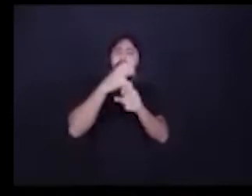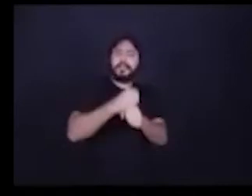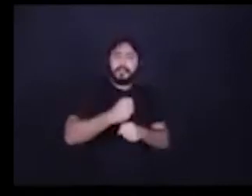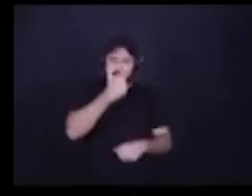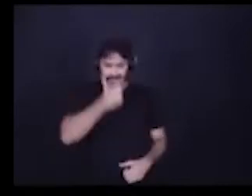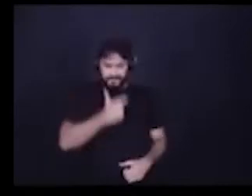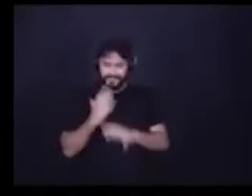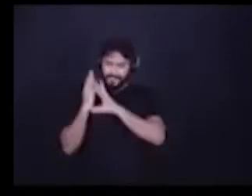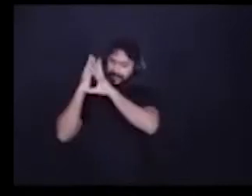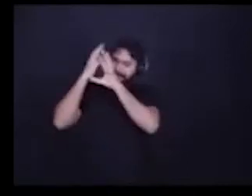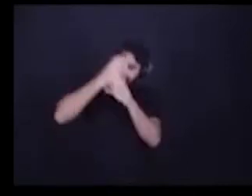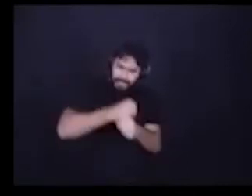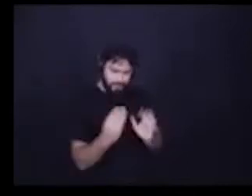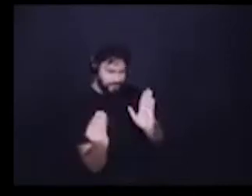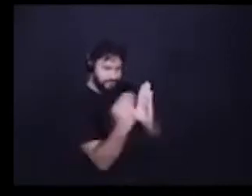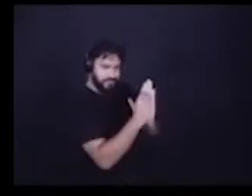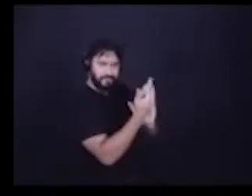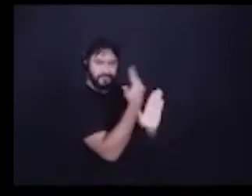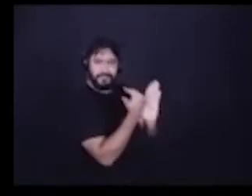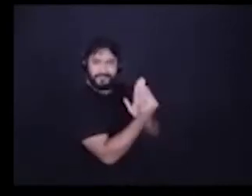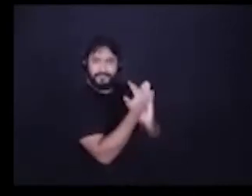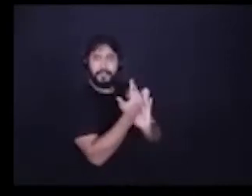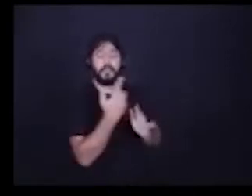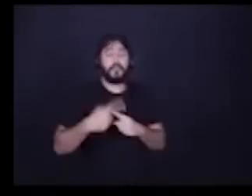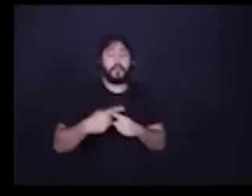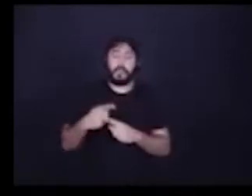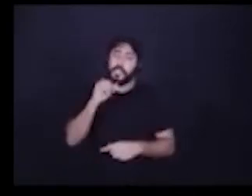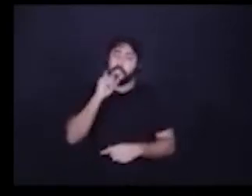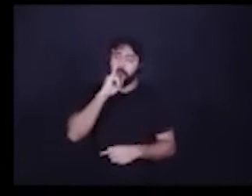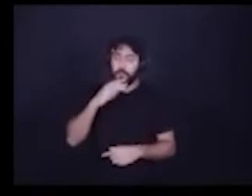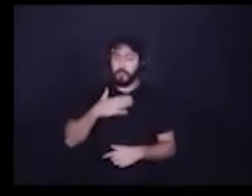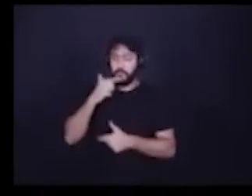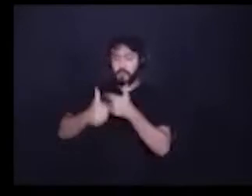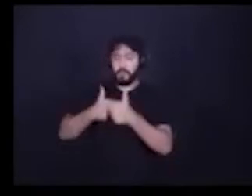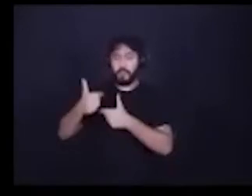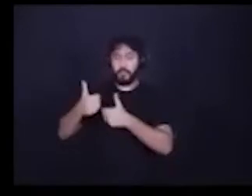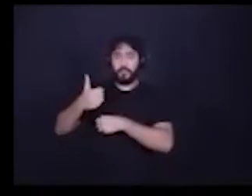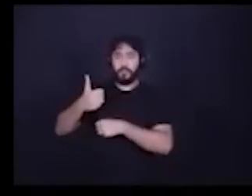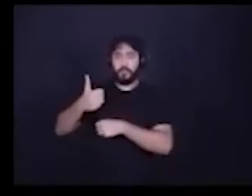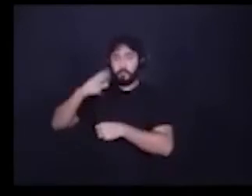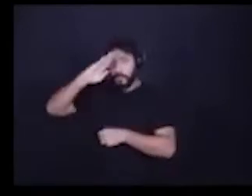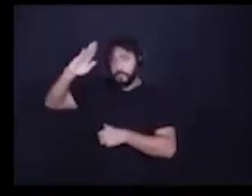Mais do que o meu trabalho principal hoje, que é como diretor de arte